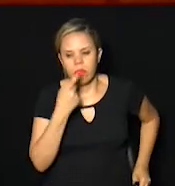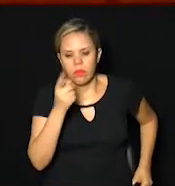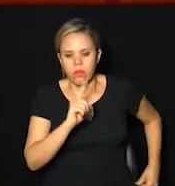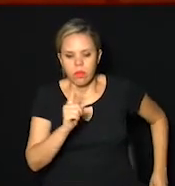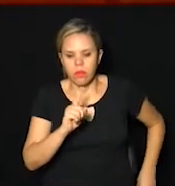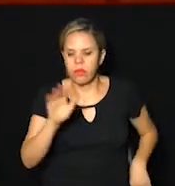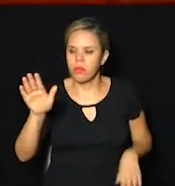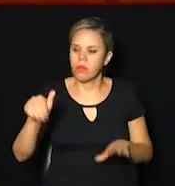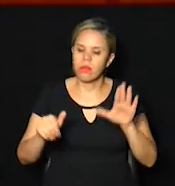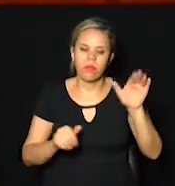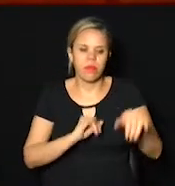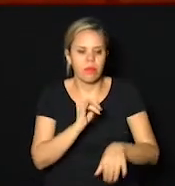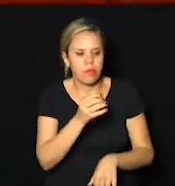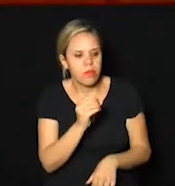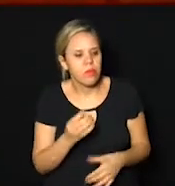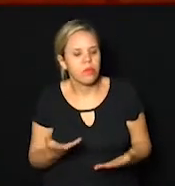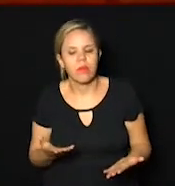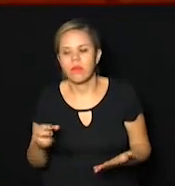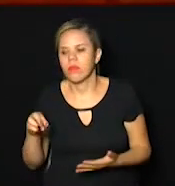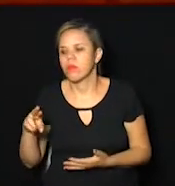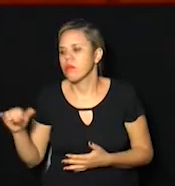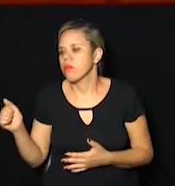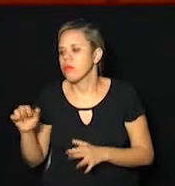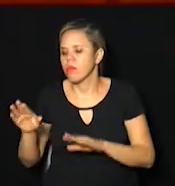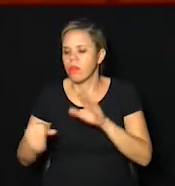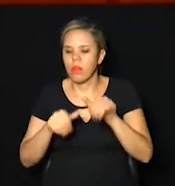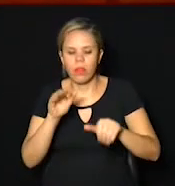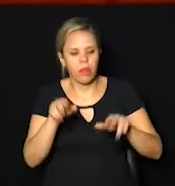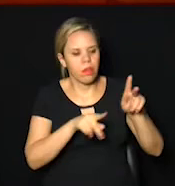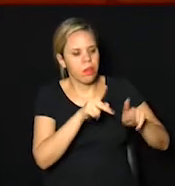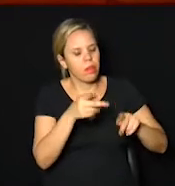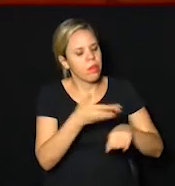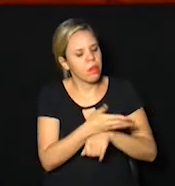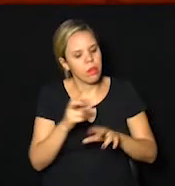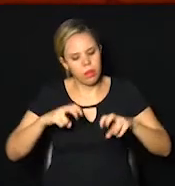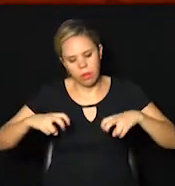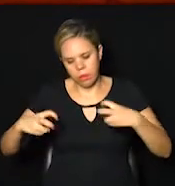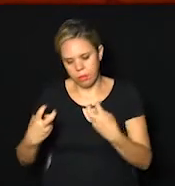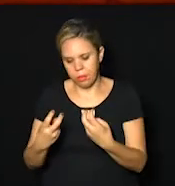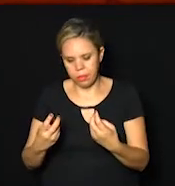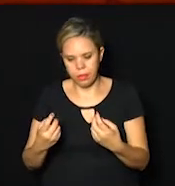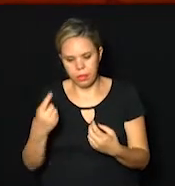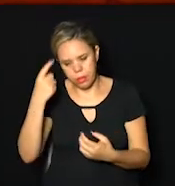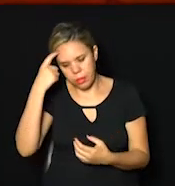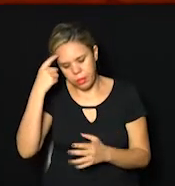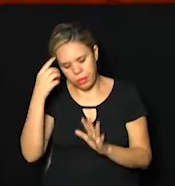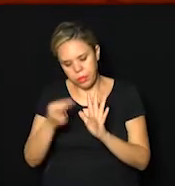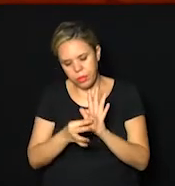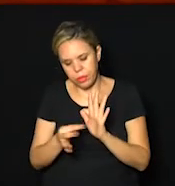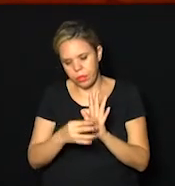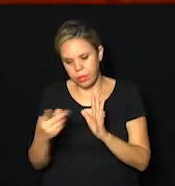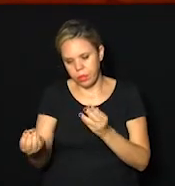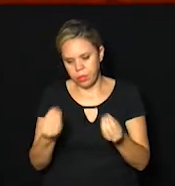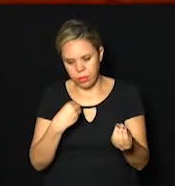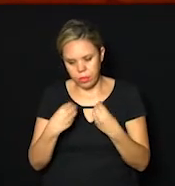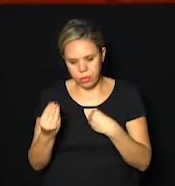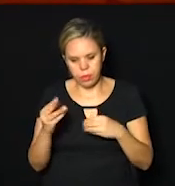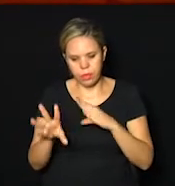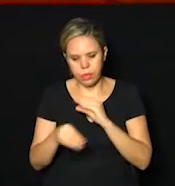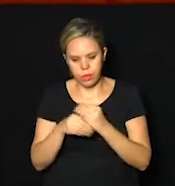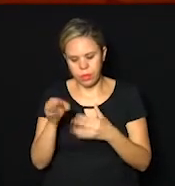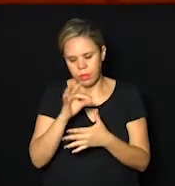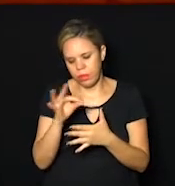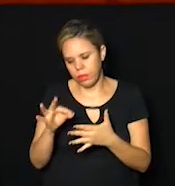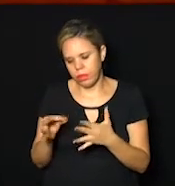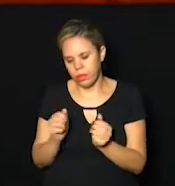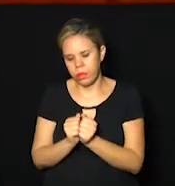aqui, Maria, vem aqui, Zezinho, participa aqui comigo, me dá sua sugestão, vamos fazer juntos isso.